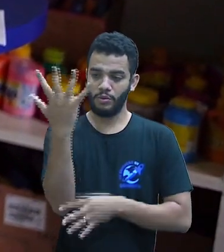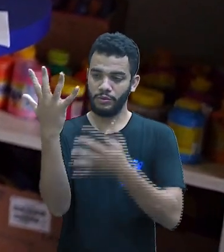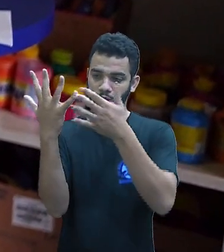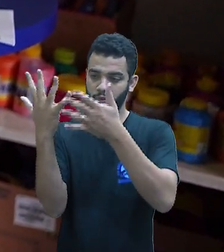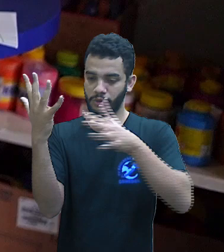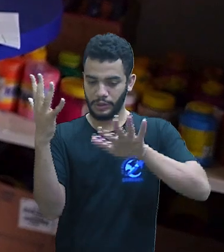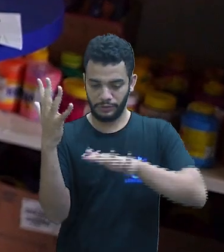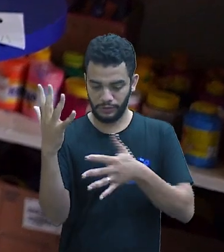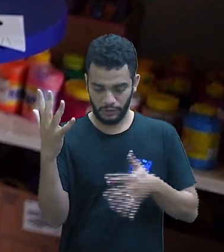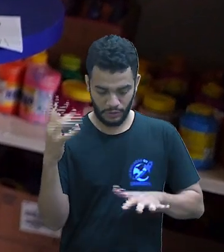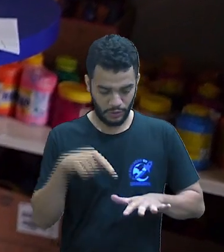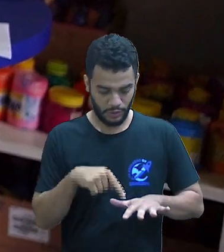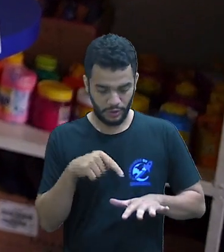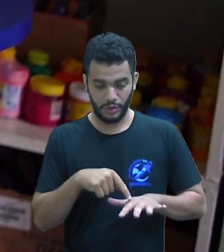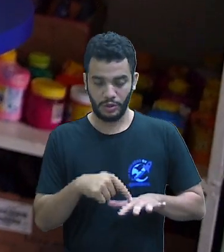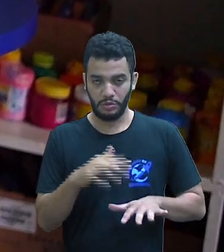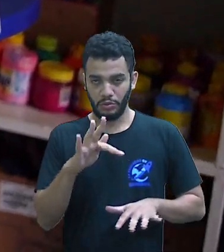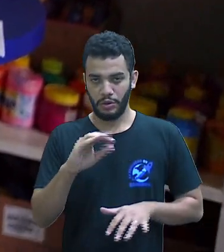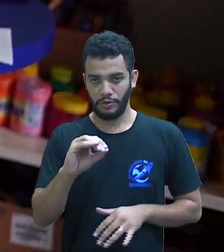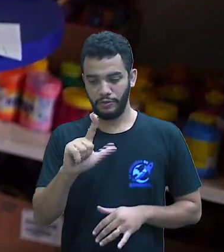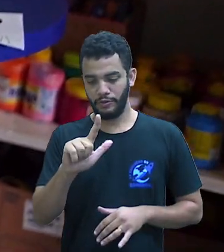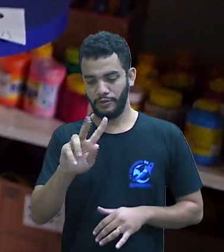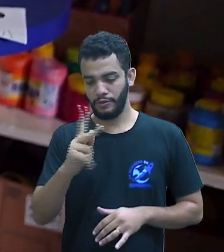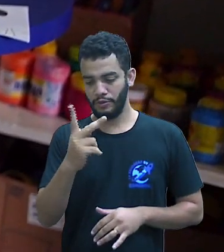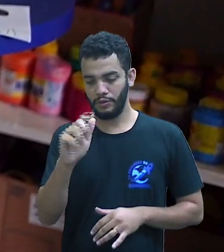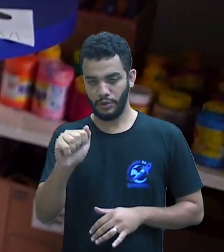ficou comendo pequenininha,